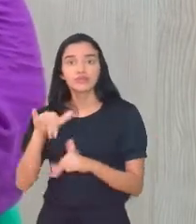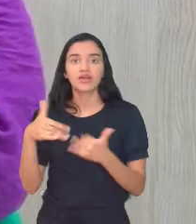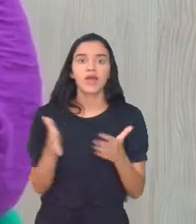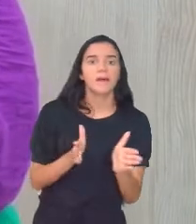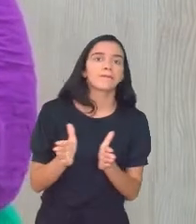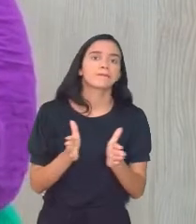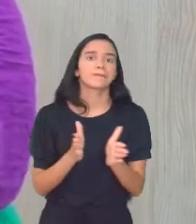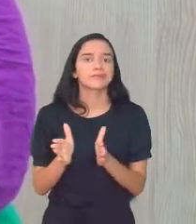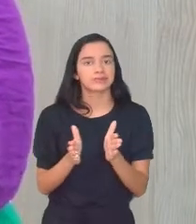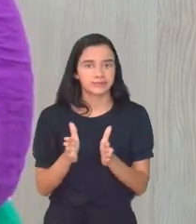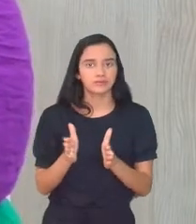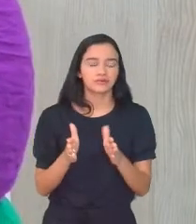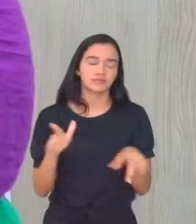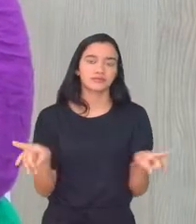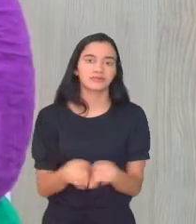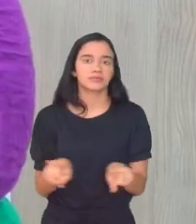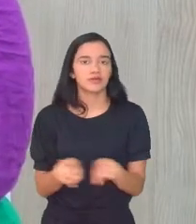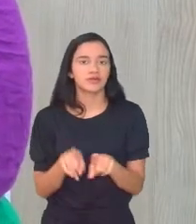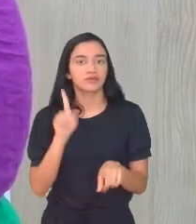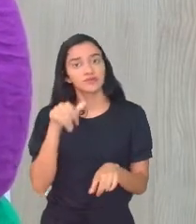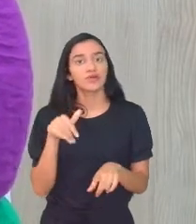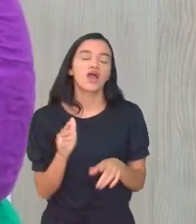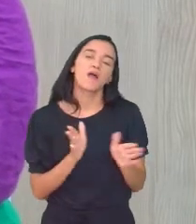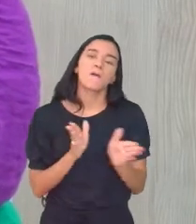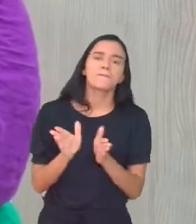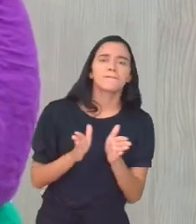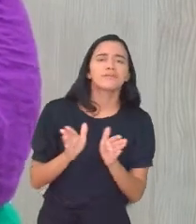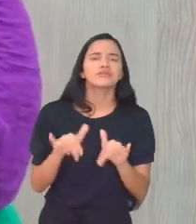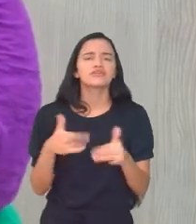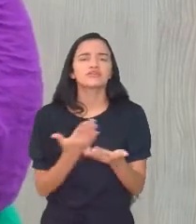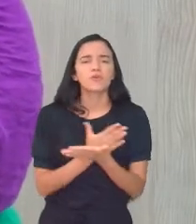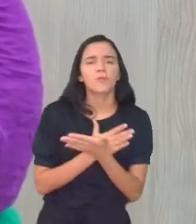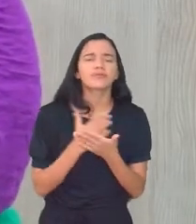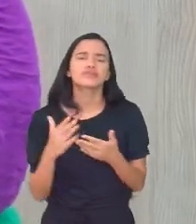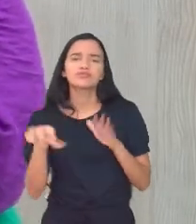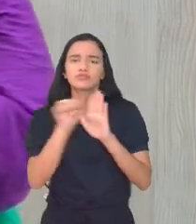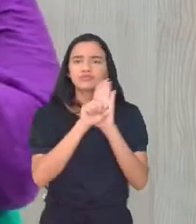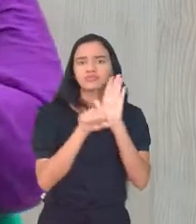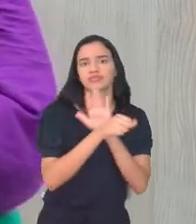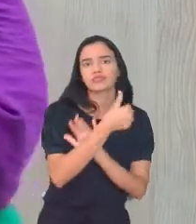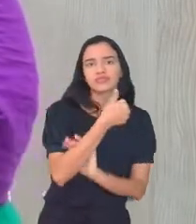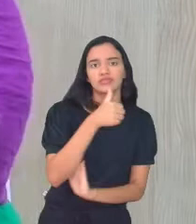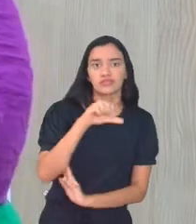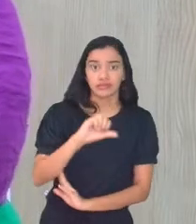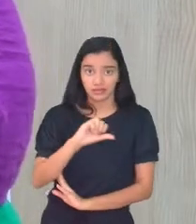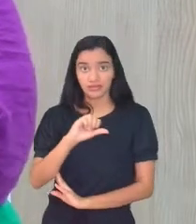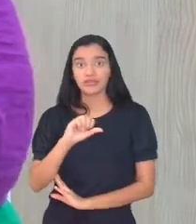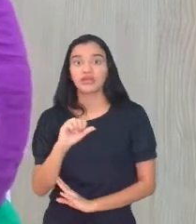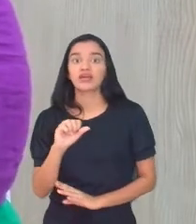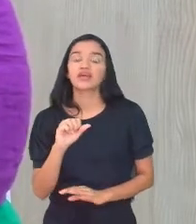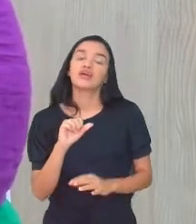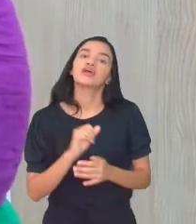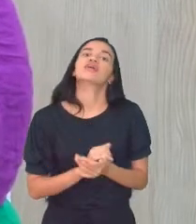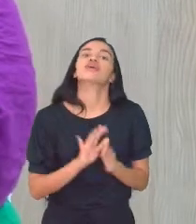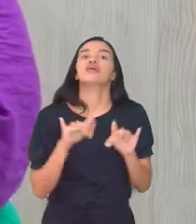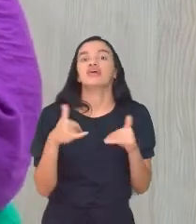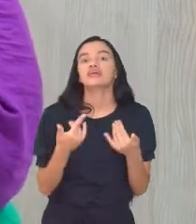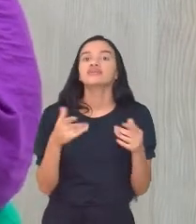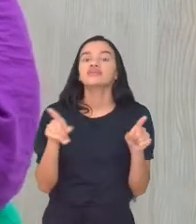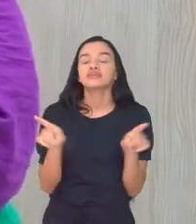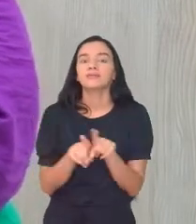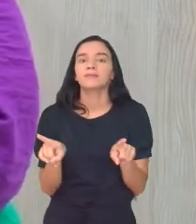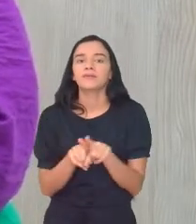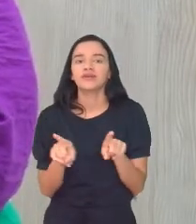período neoclássico, né, que foi um período que começou no século XVIII, embarcou para o século XIX, né, e resulta